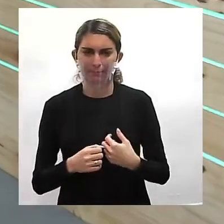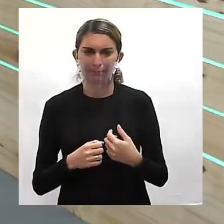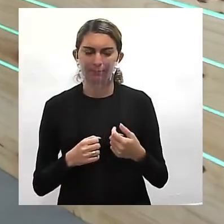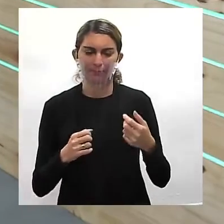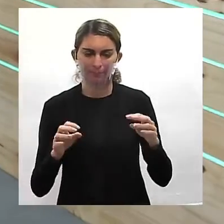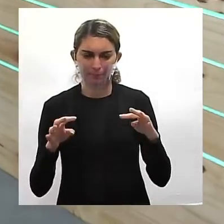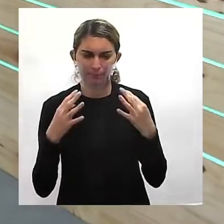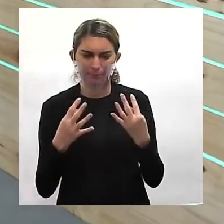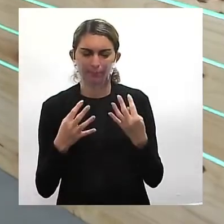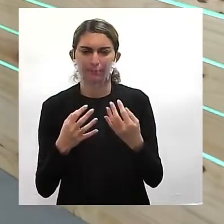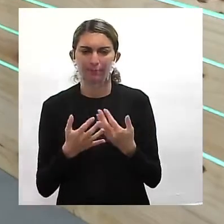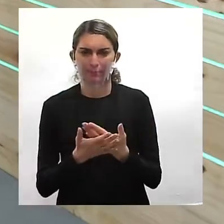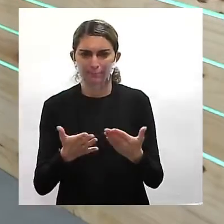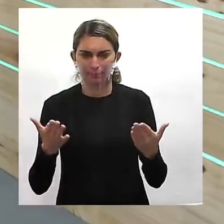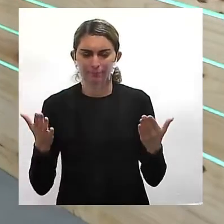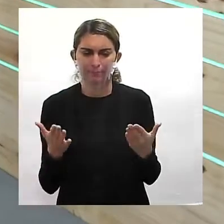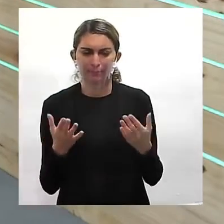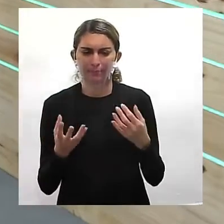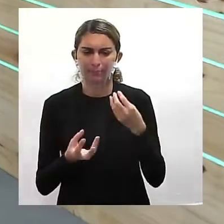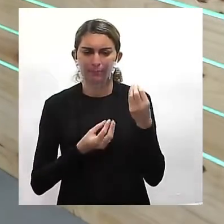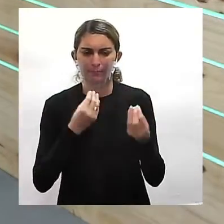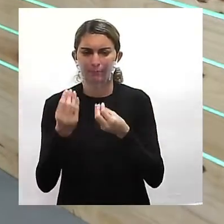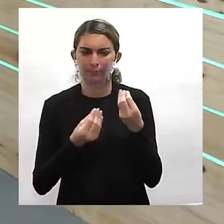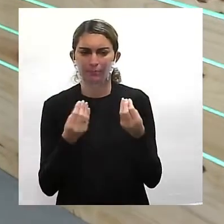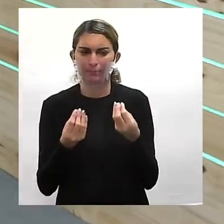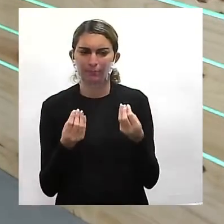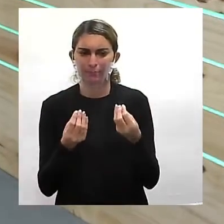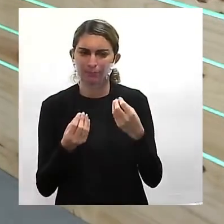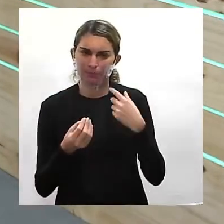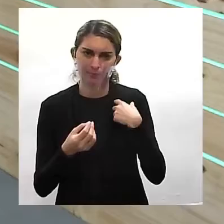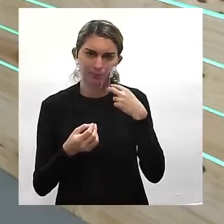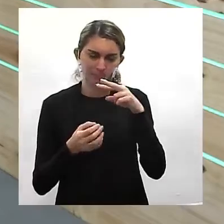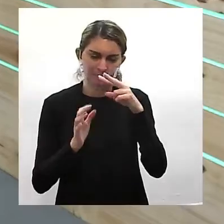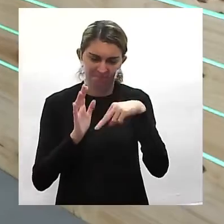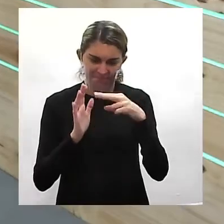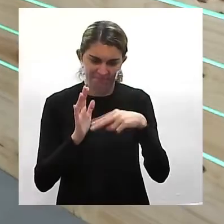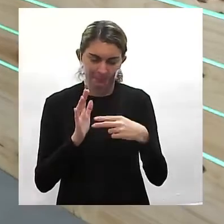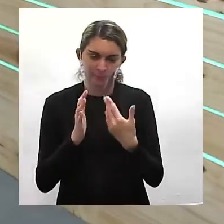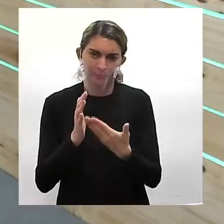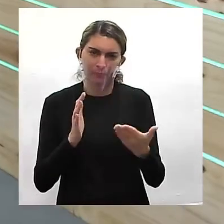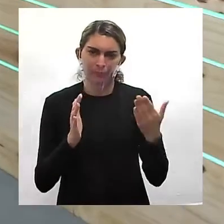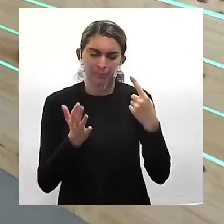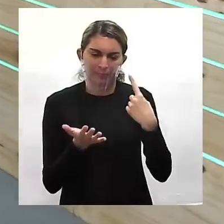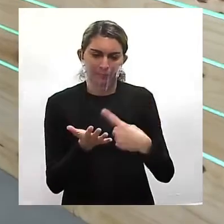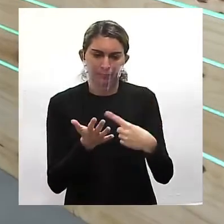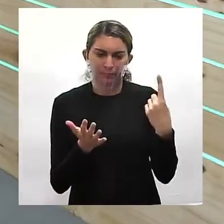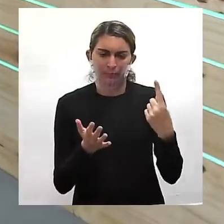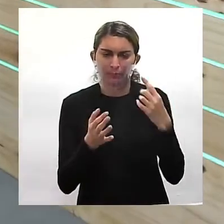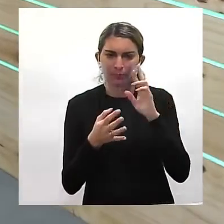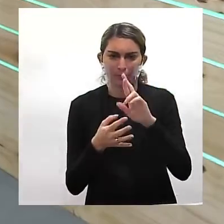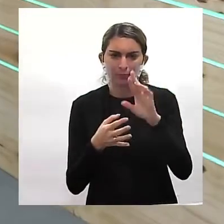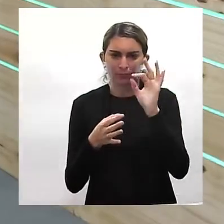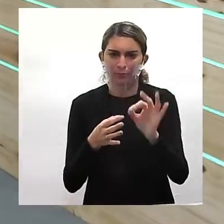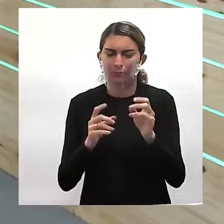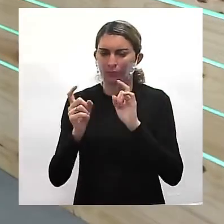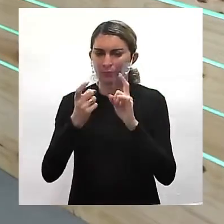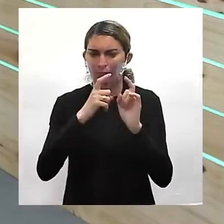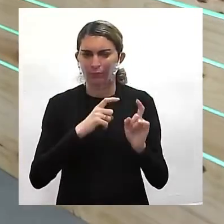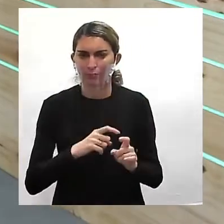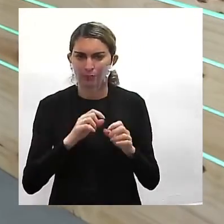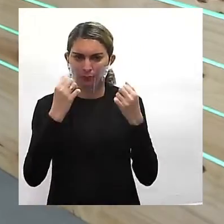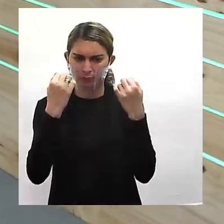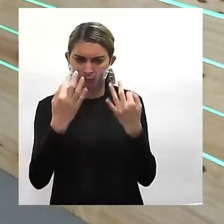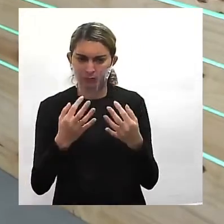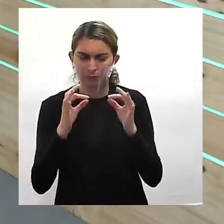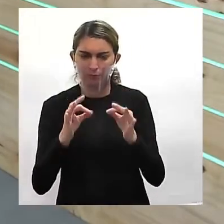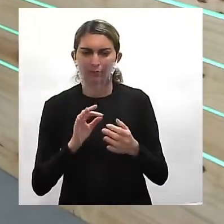produção, e como é que se diz? A gente vai fazer essa leitura e aí a gente vai marcar a resposta correta, depois discutir alguns pontos explicativos, certo,